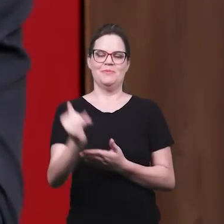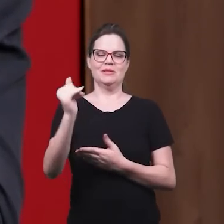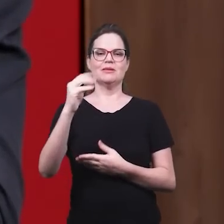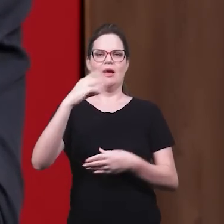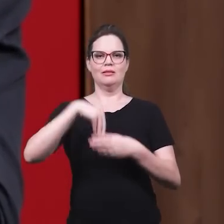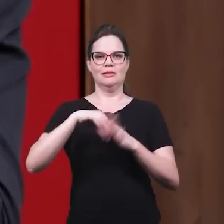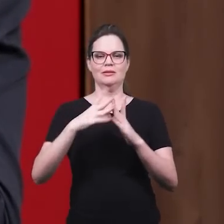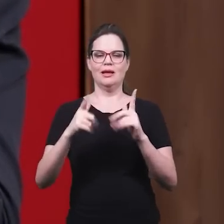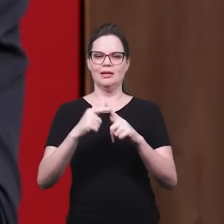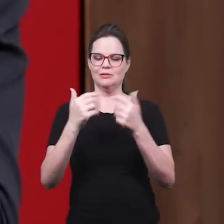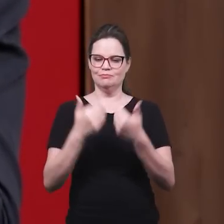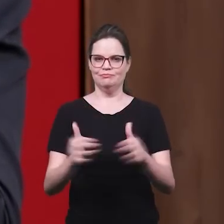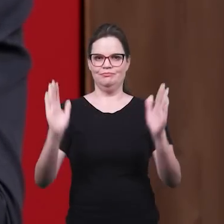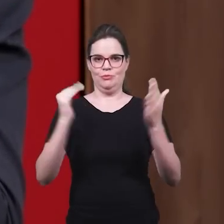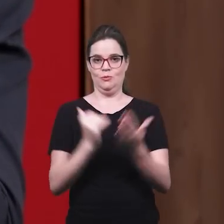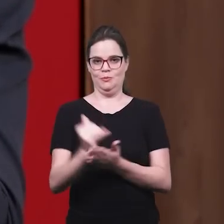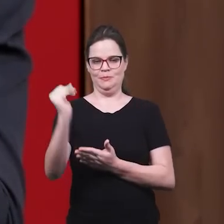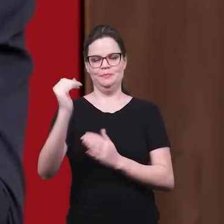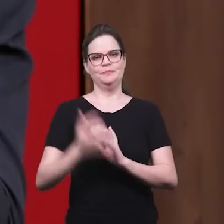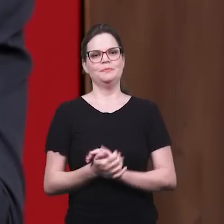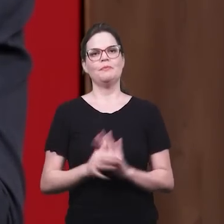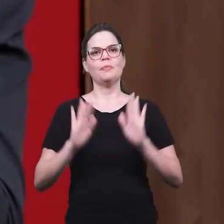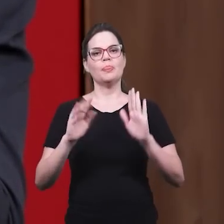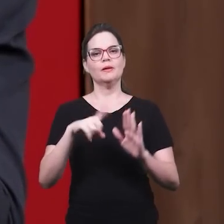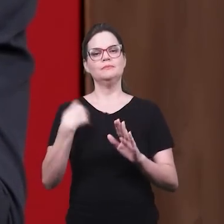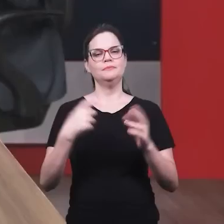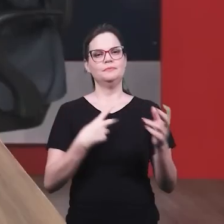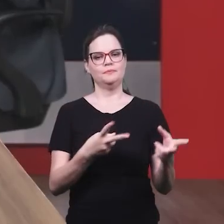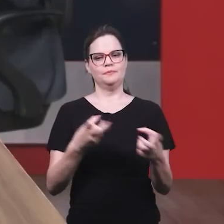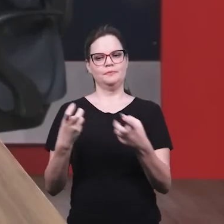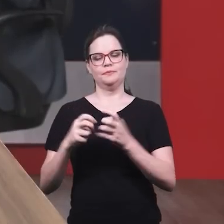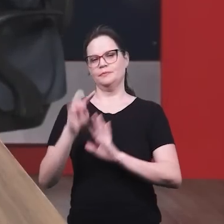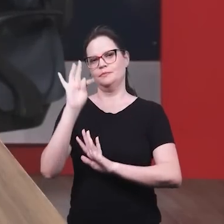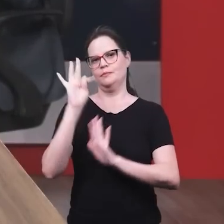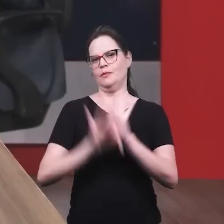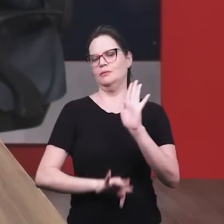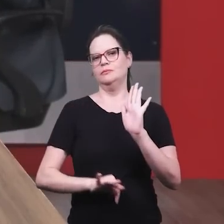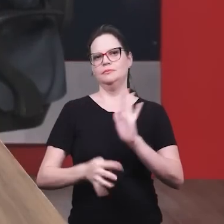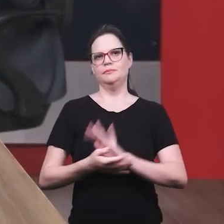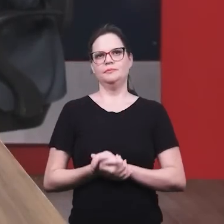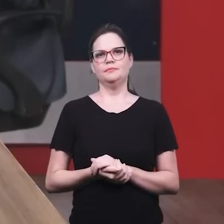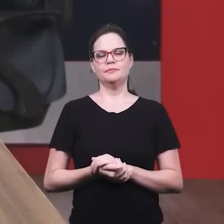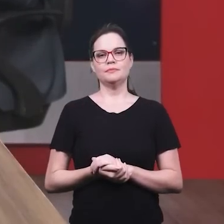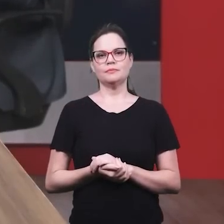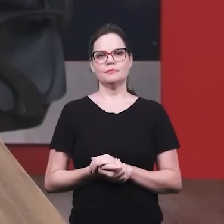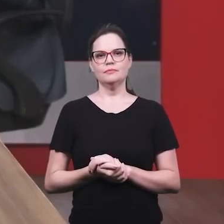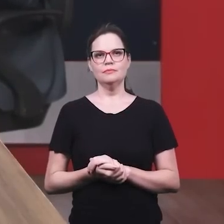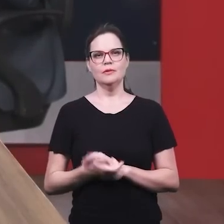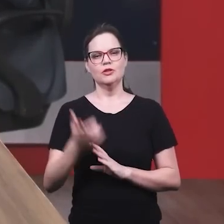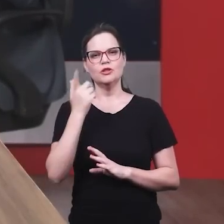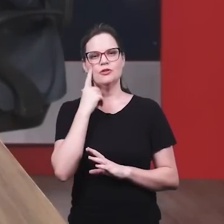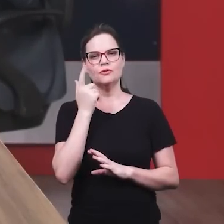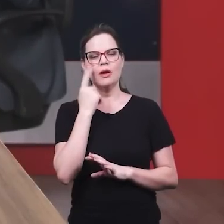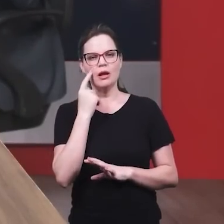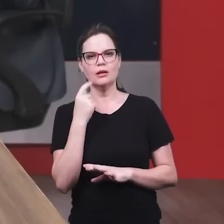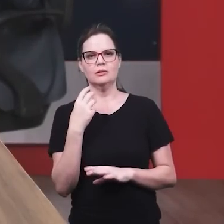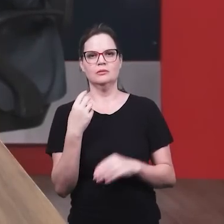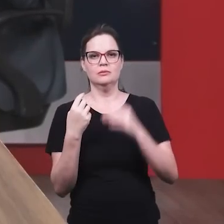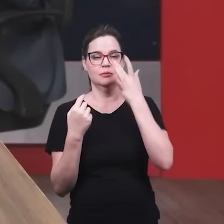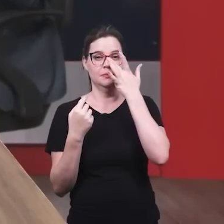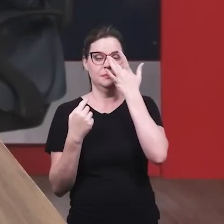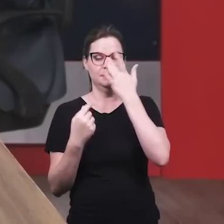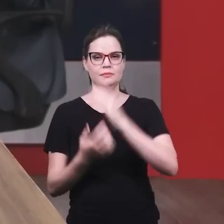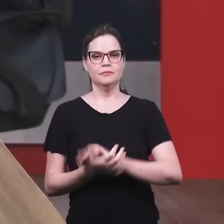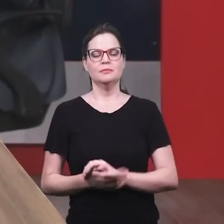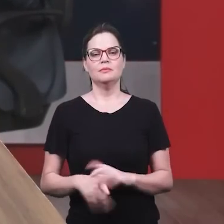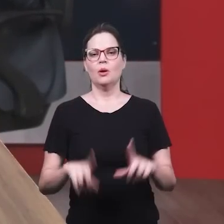Mas, quando a gente observa o texto bíblico, então a gente vai vendo a descrição que